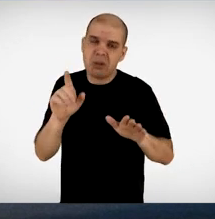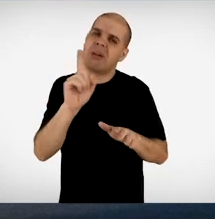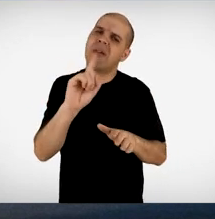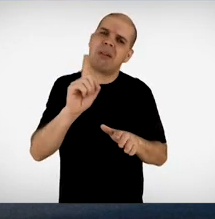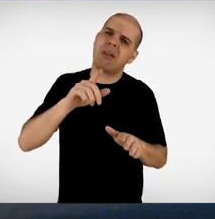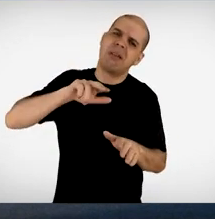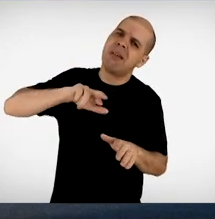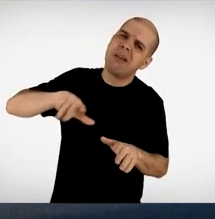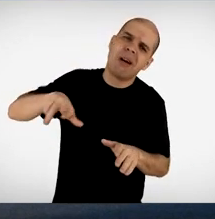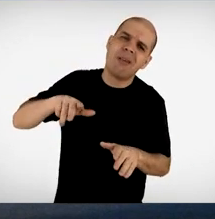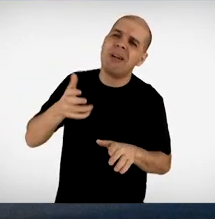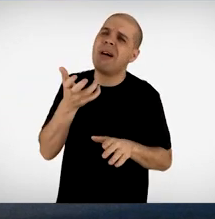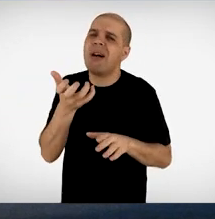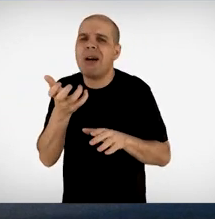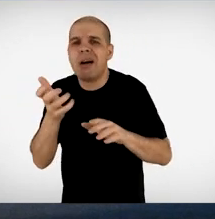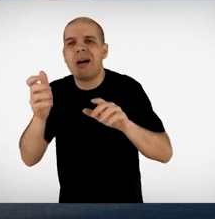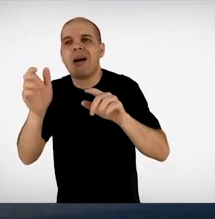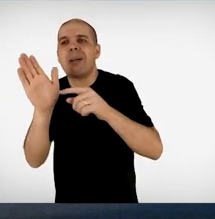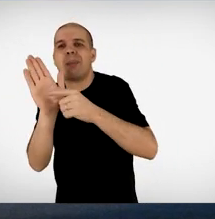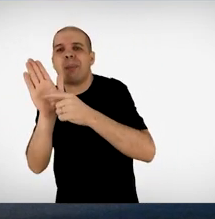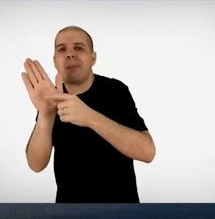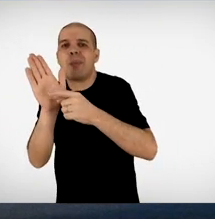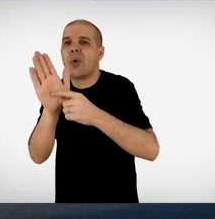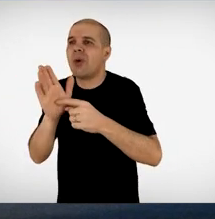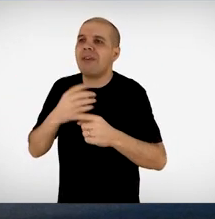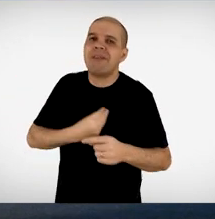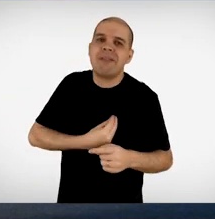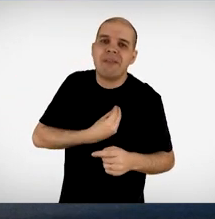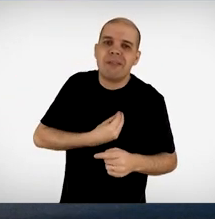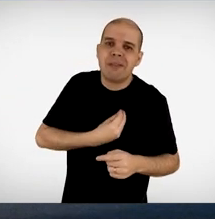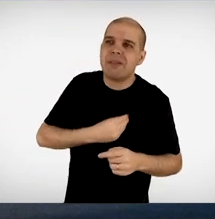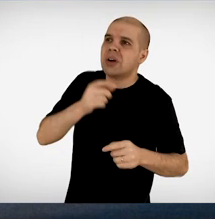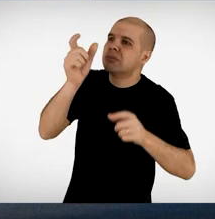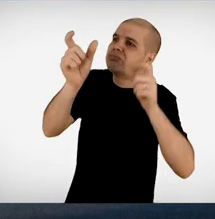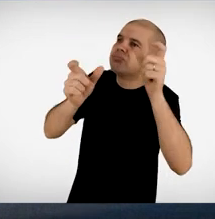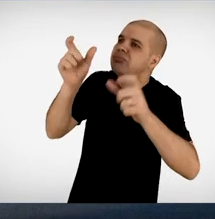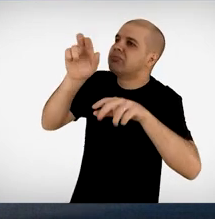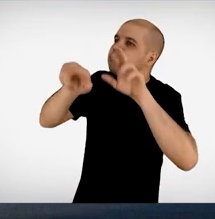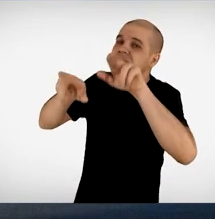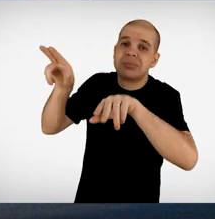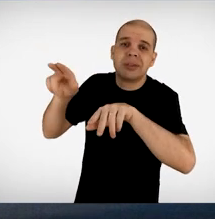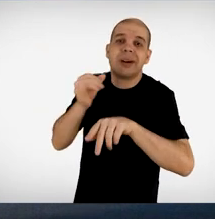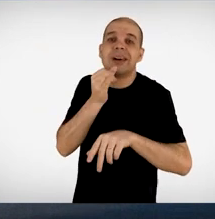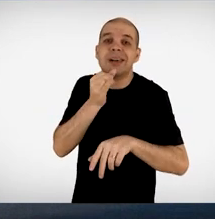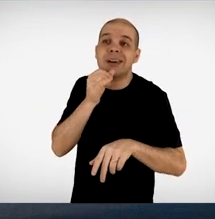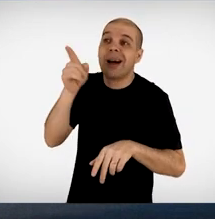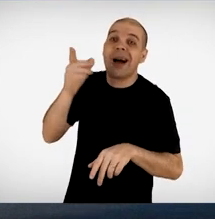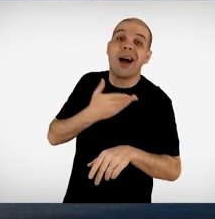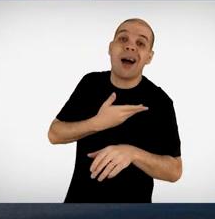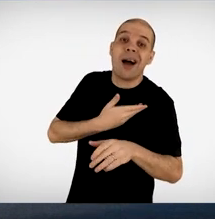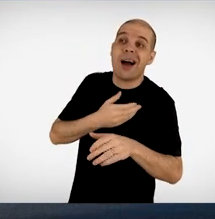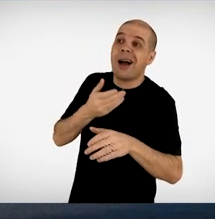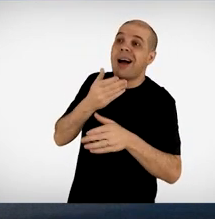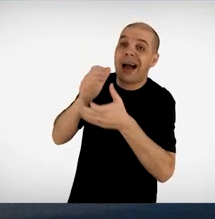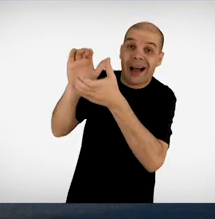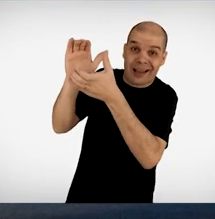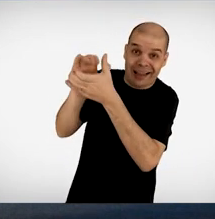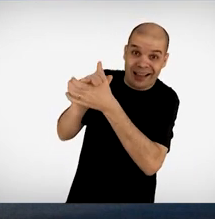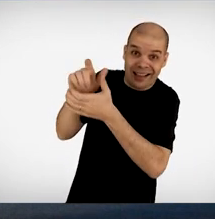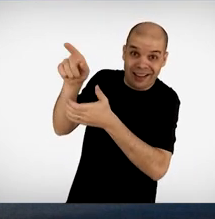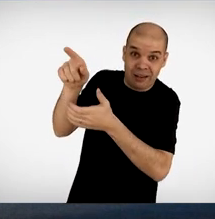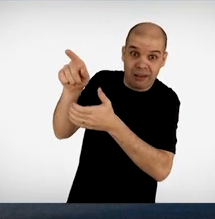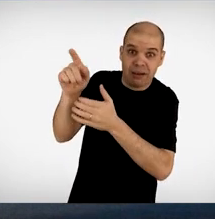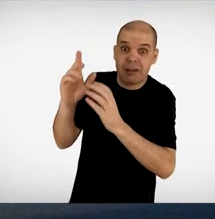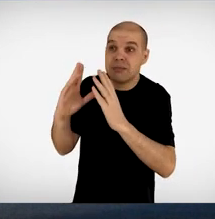delicada. Então, tem o Axel desenhando com as meninas, tem um casal brigando, mas depois fazendo as pazes.